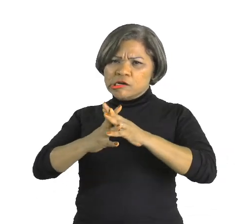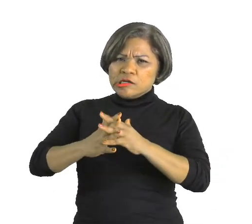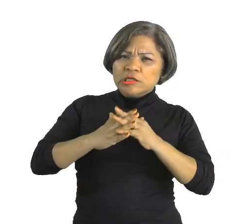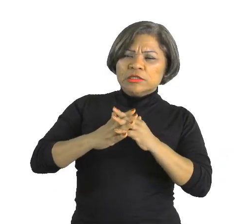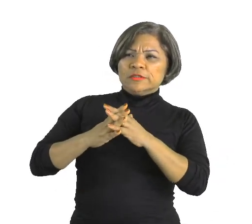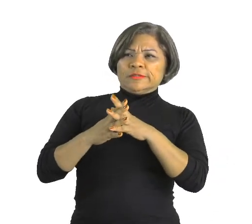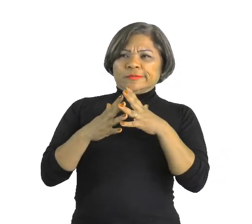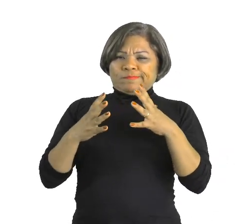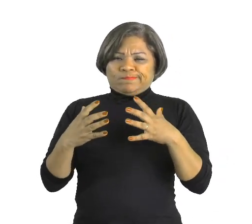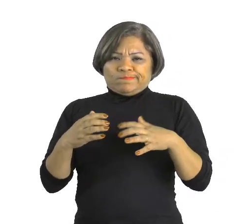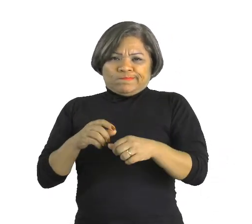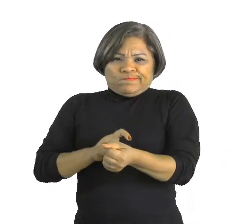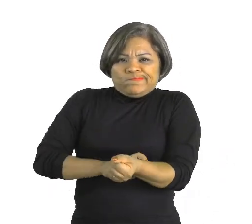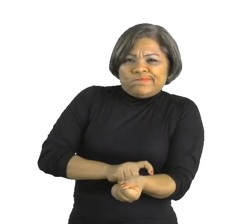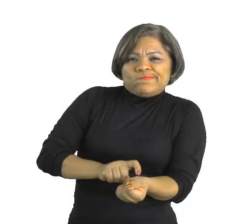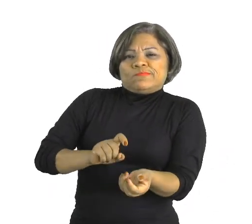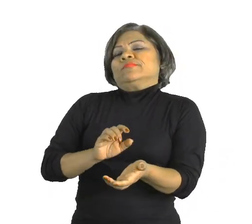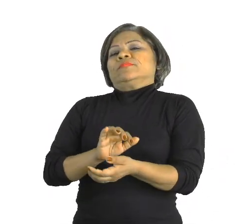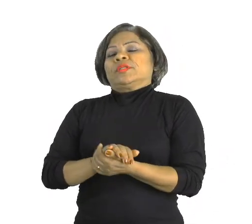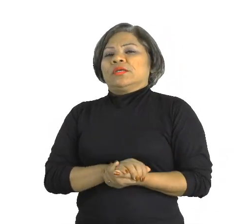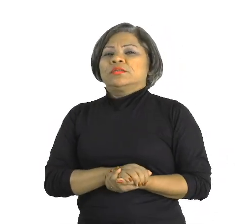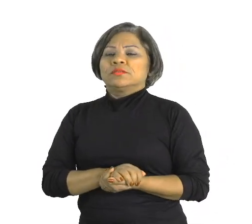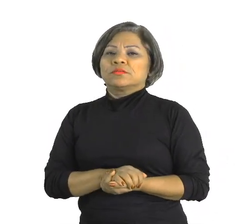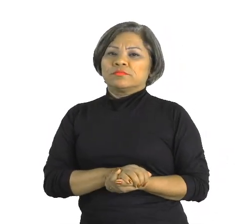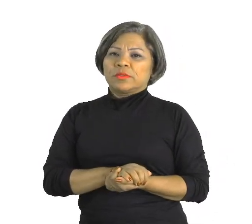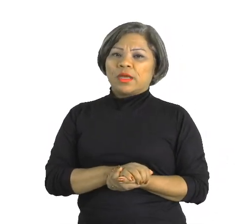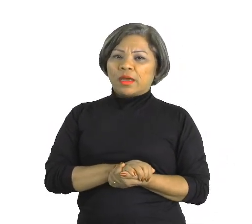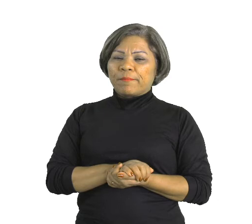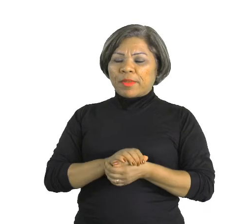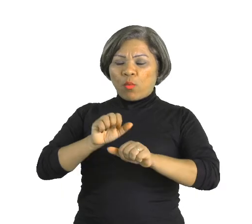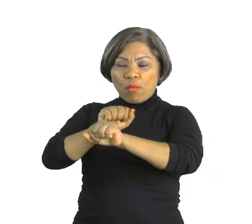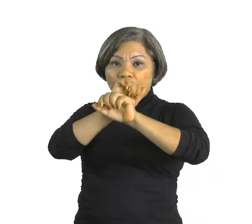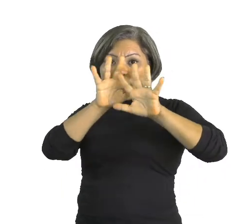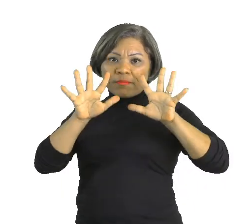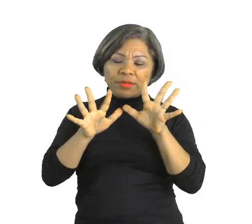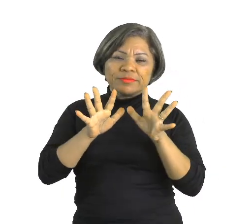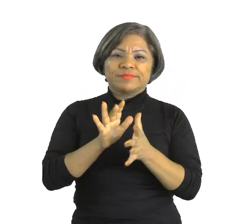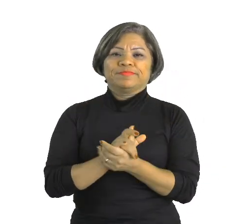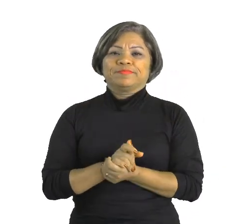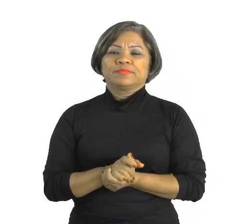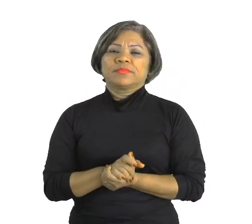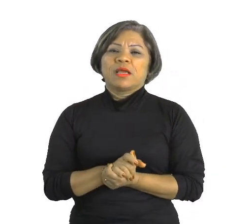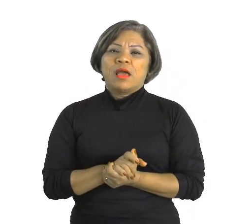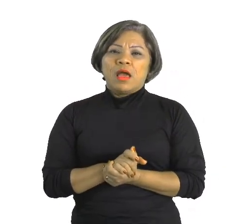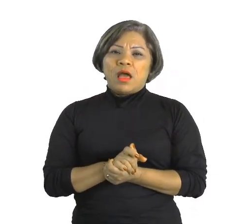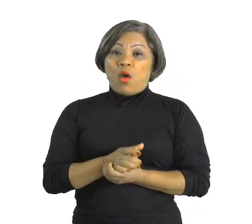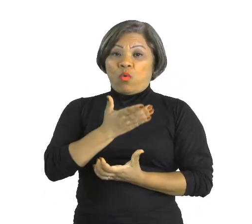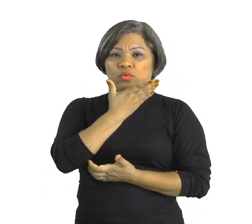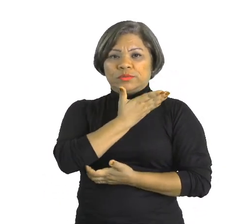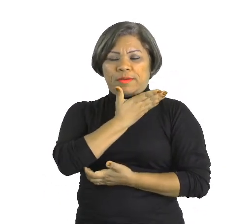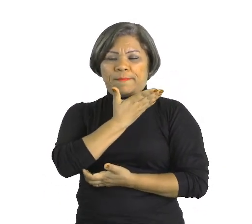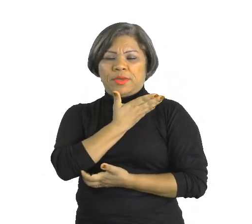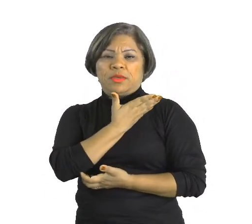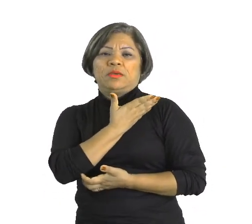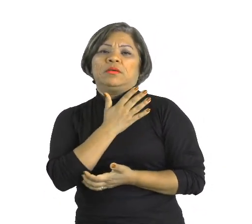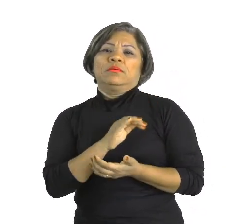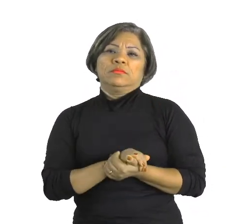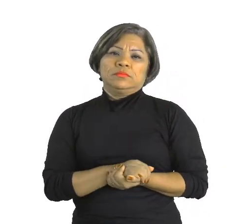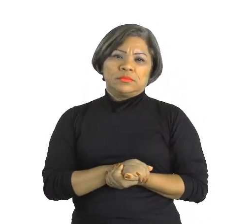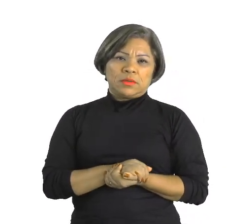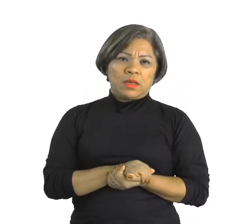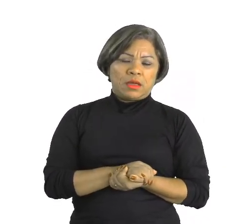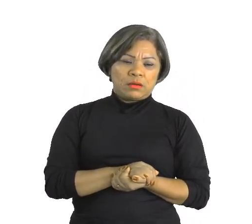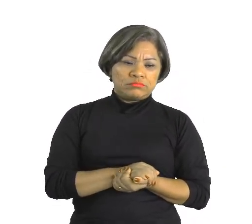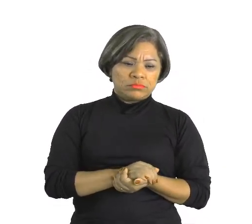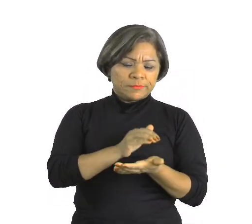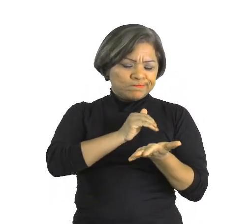Por que que esse trecho? A hora que os amigos que ela fez ali, falando no celular, chegam,